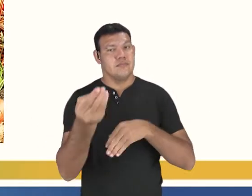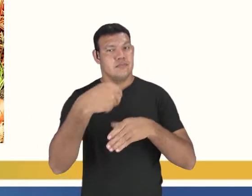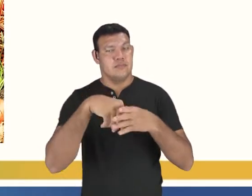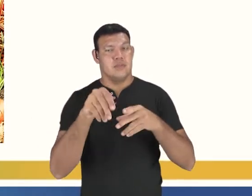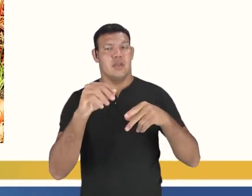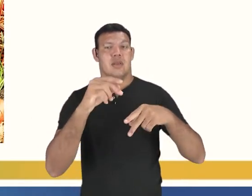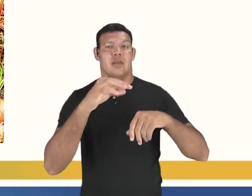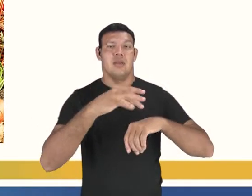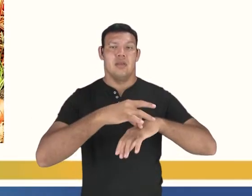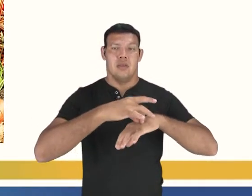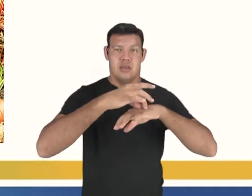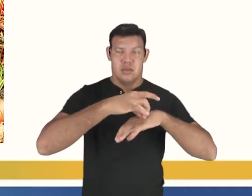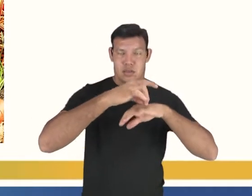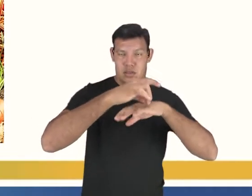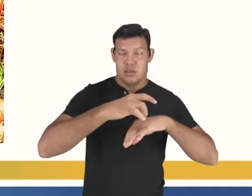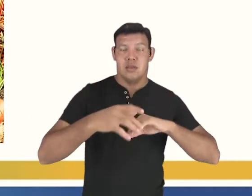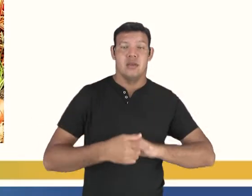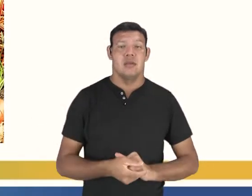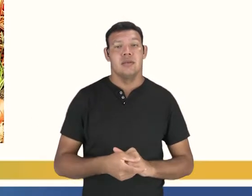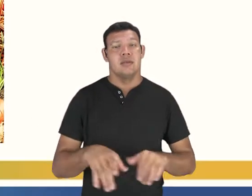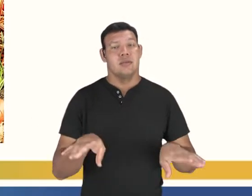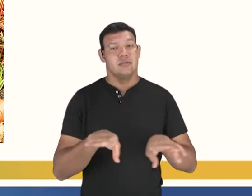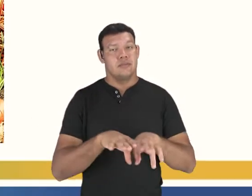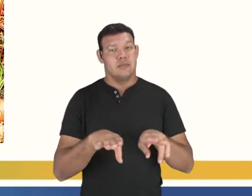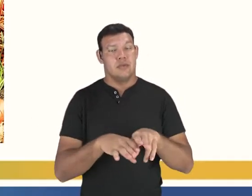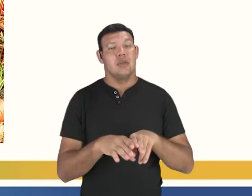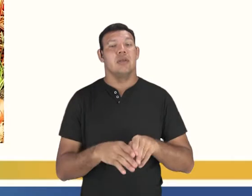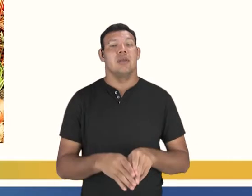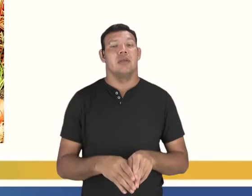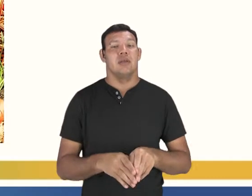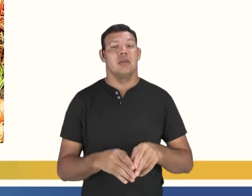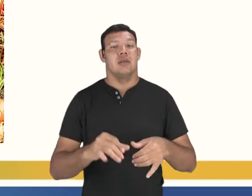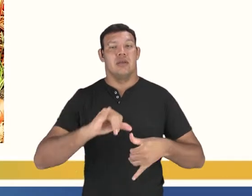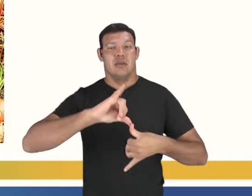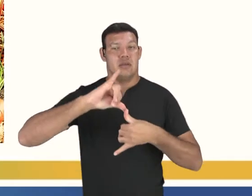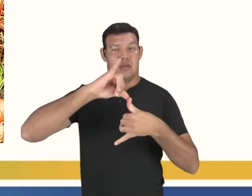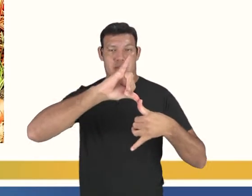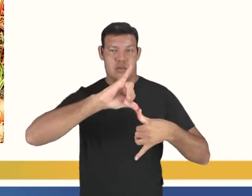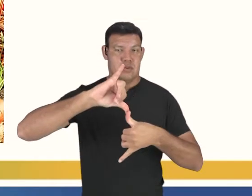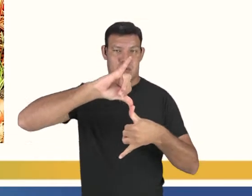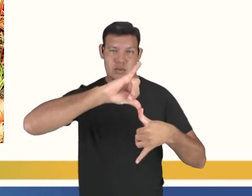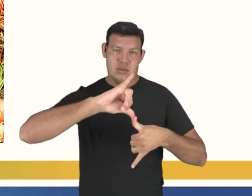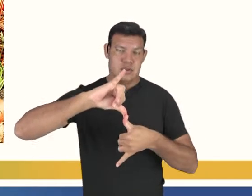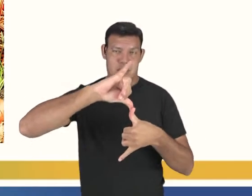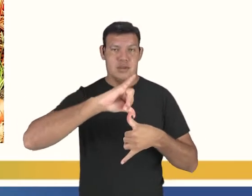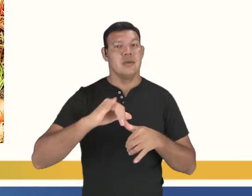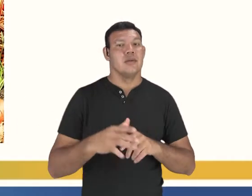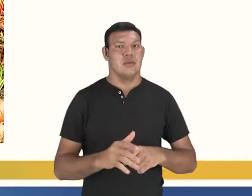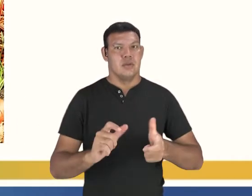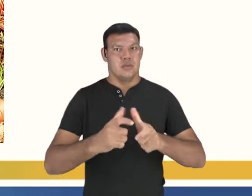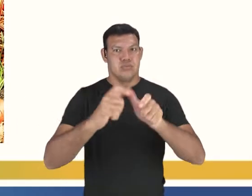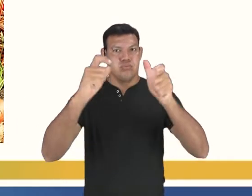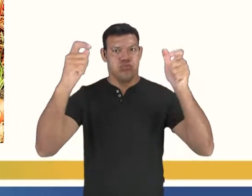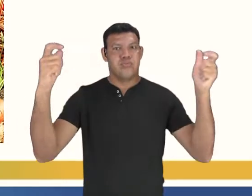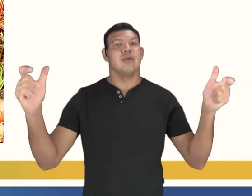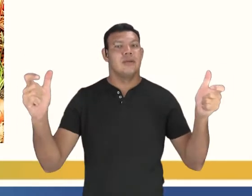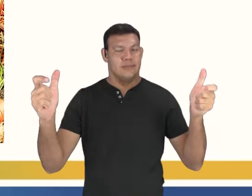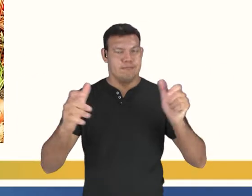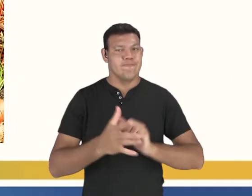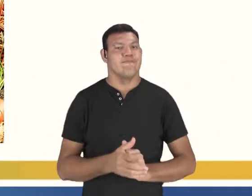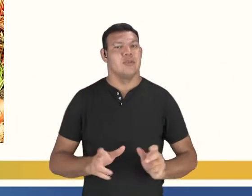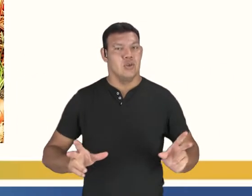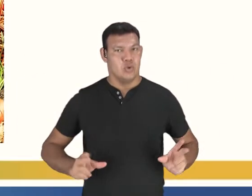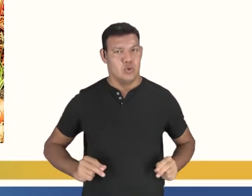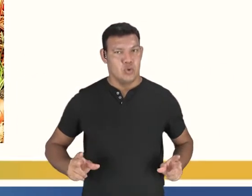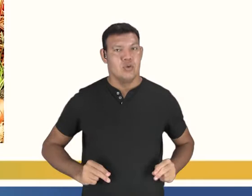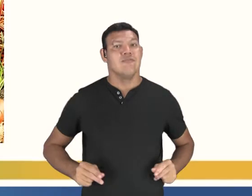branca, tá bom? E nós temos os lipídios, né, que são as gorduras, tá? Então, todos esses são exemplos de macronutrientes, né? São nutrientes que nosso